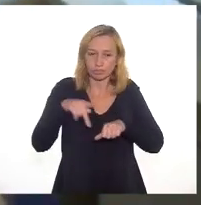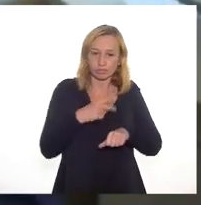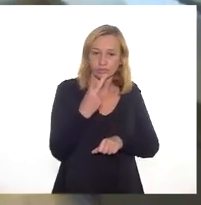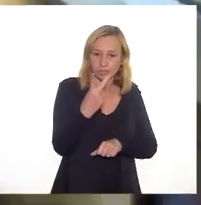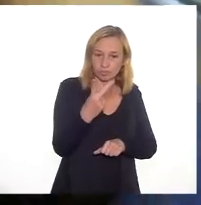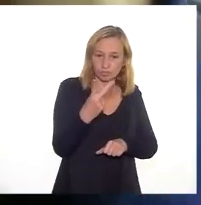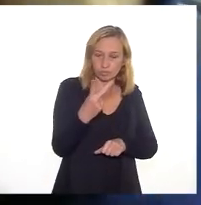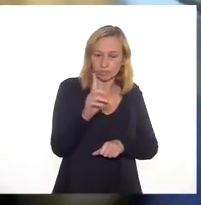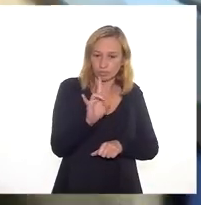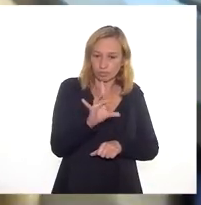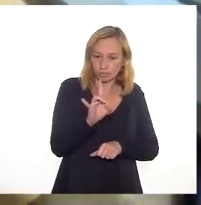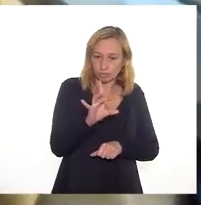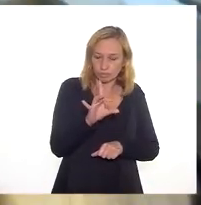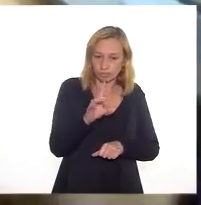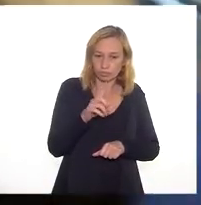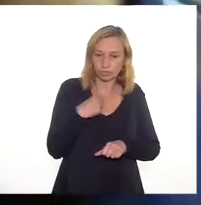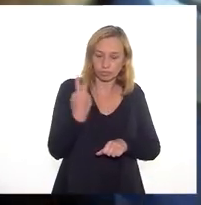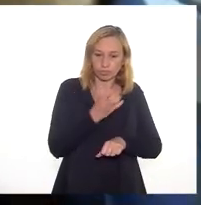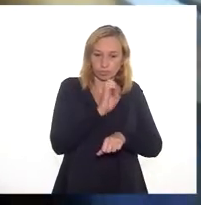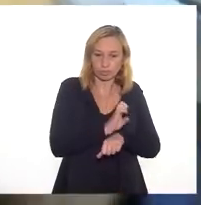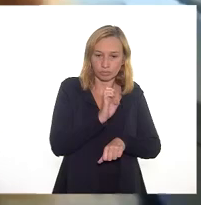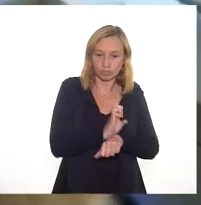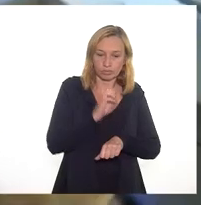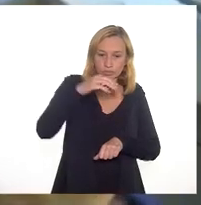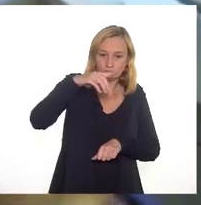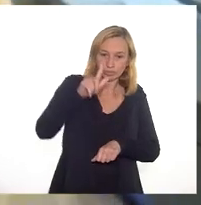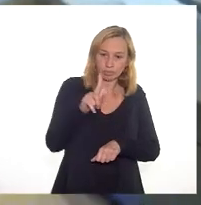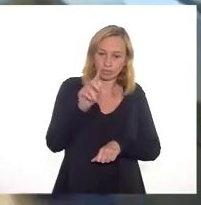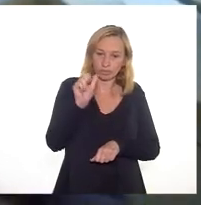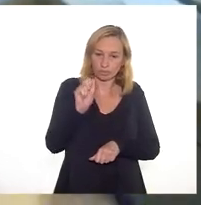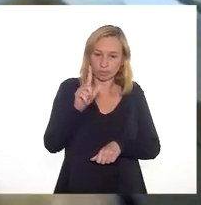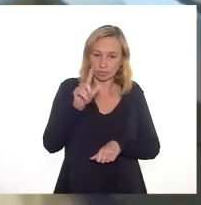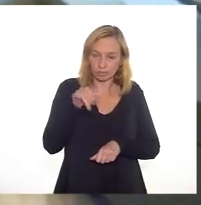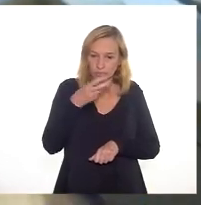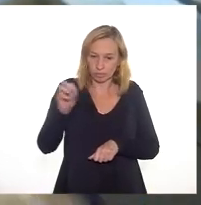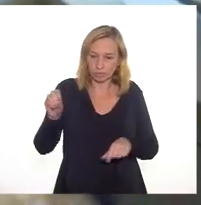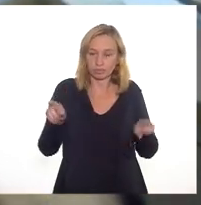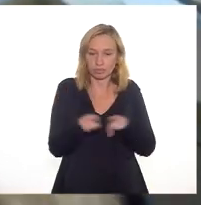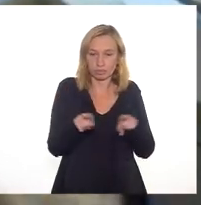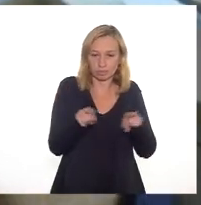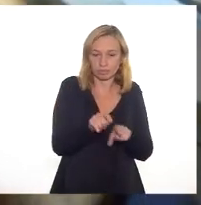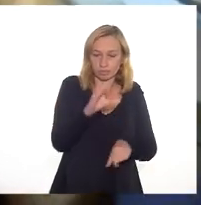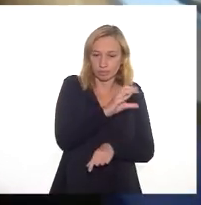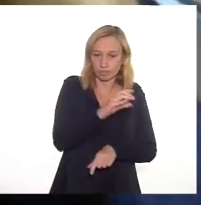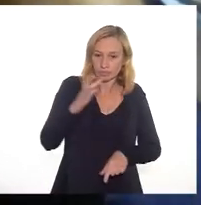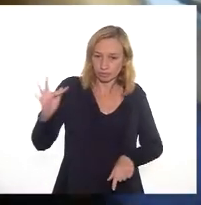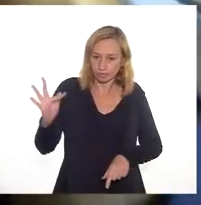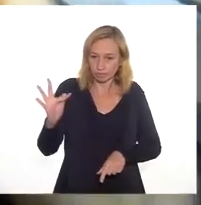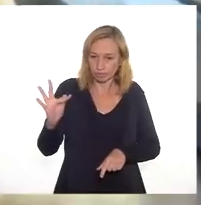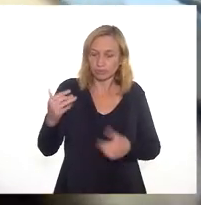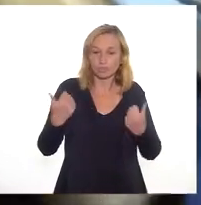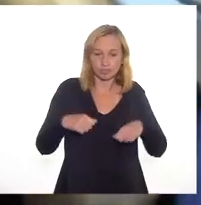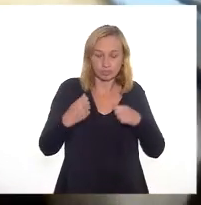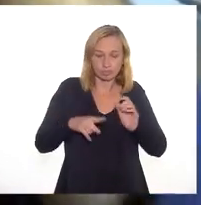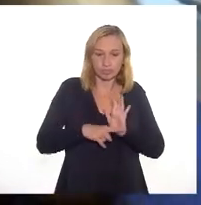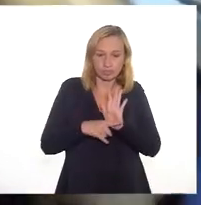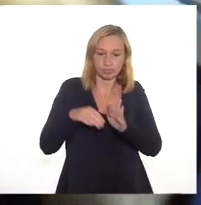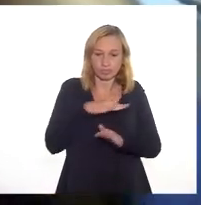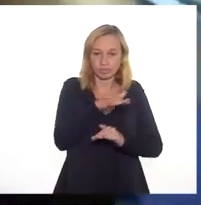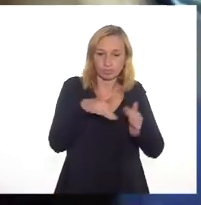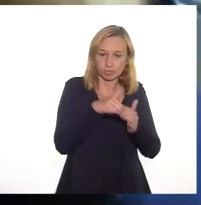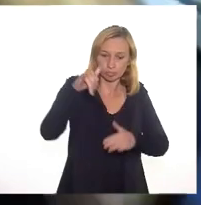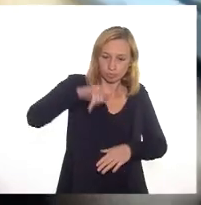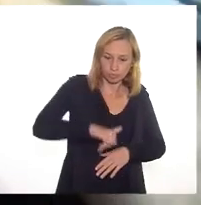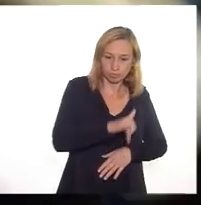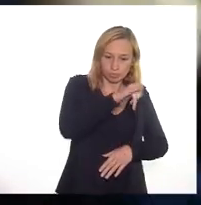estado, o Galeão e Cabo Frio. Então, nós queríamos que atendesse todos os nossos aeroportos